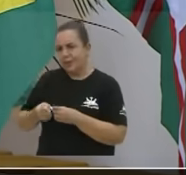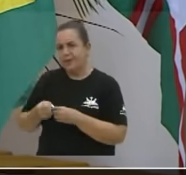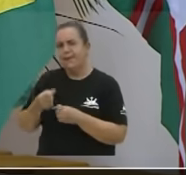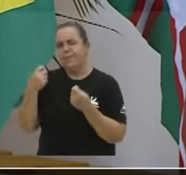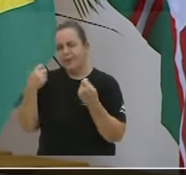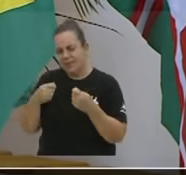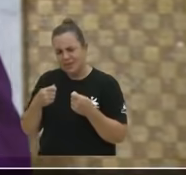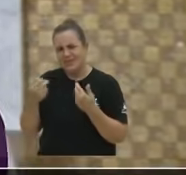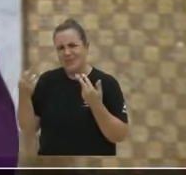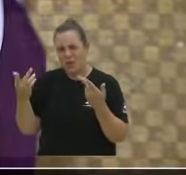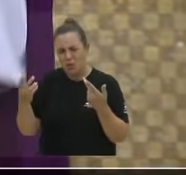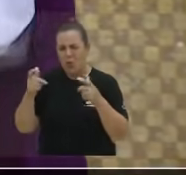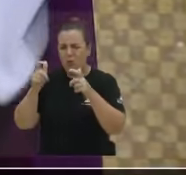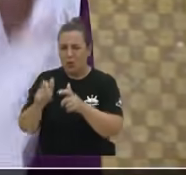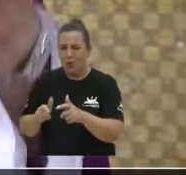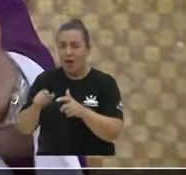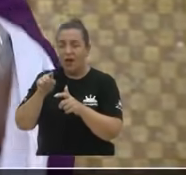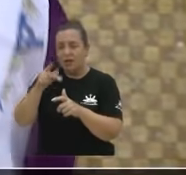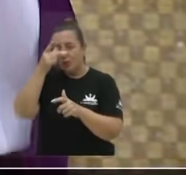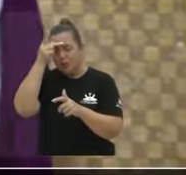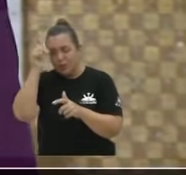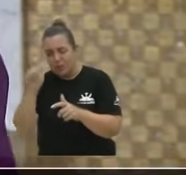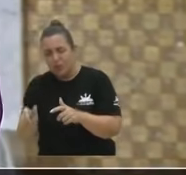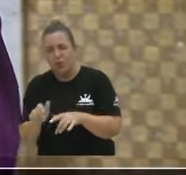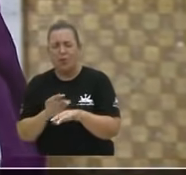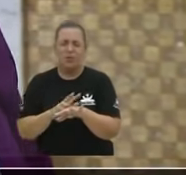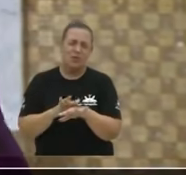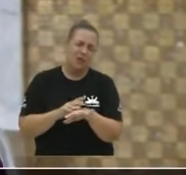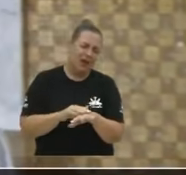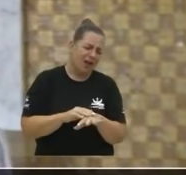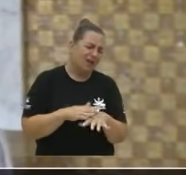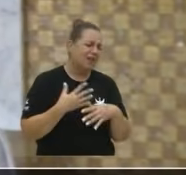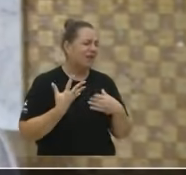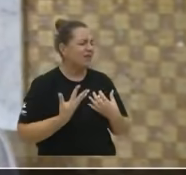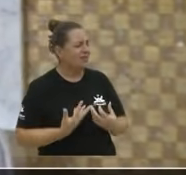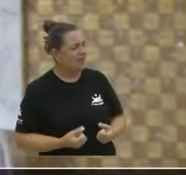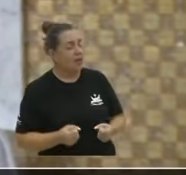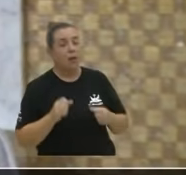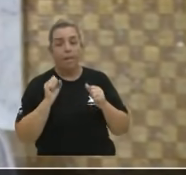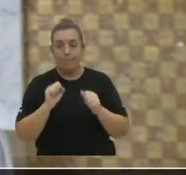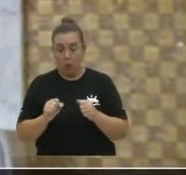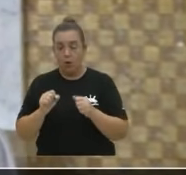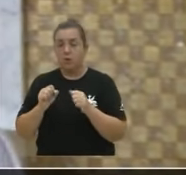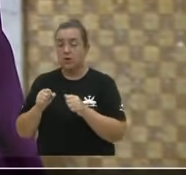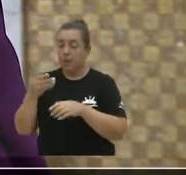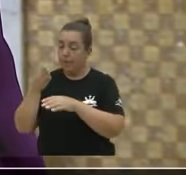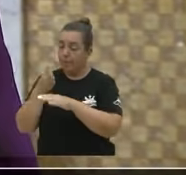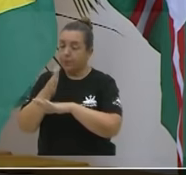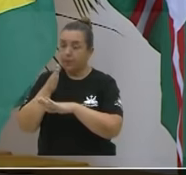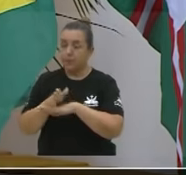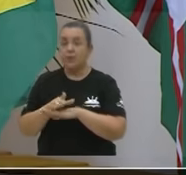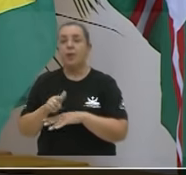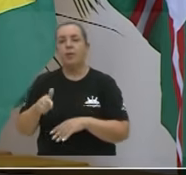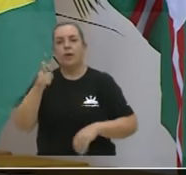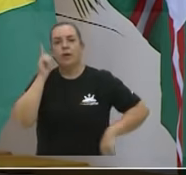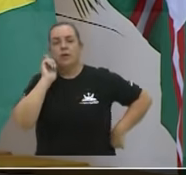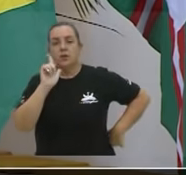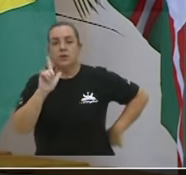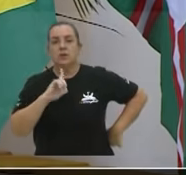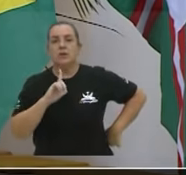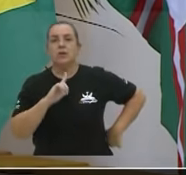lugar onde a pessoa machucada, ferida, possa ir para ter